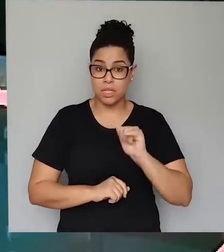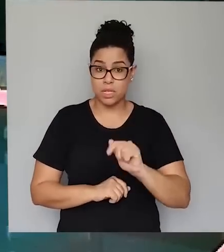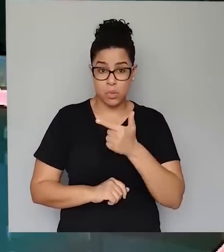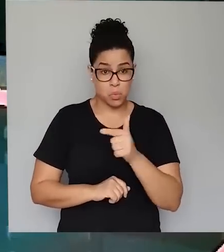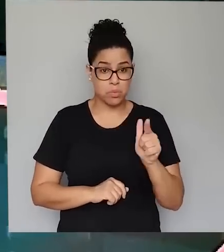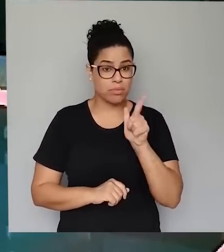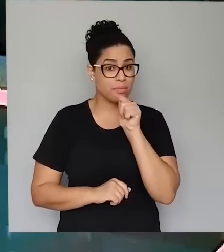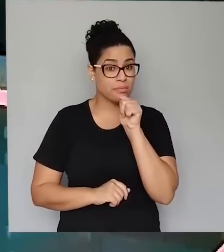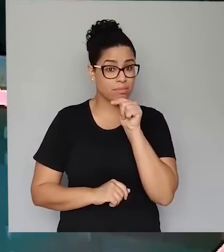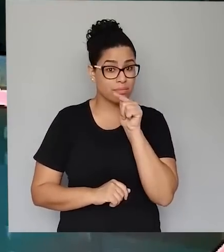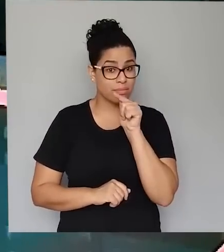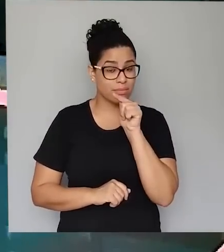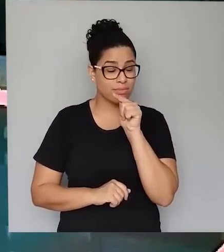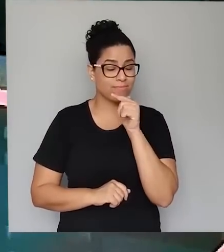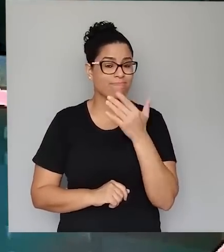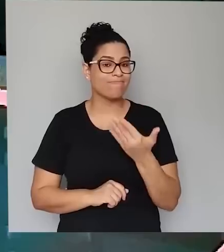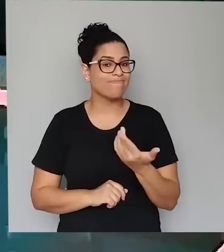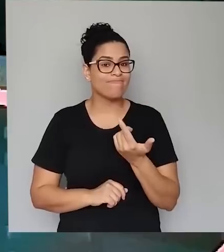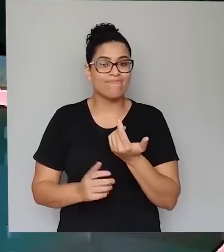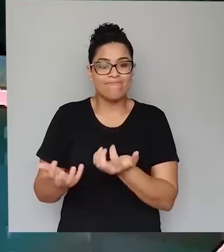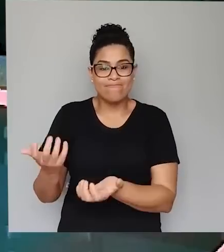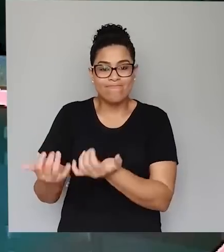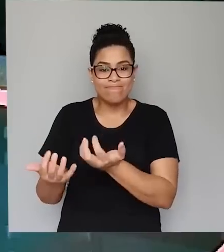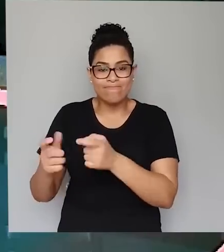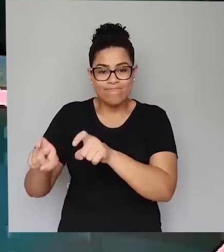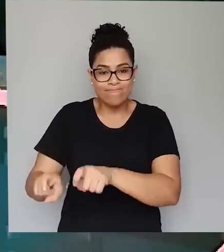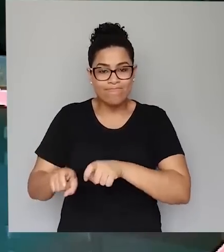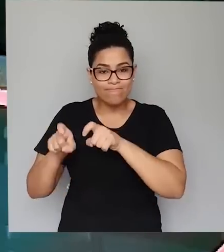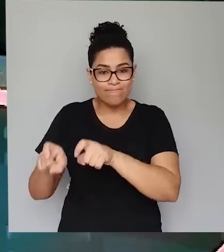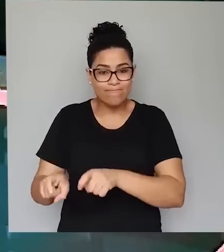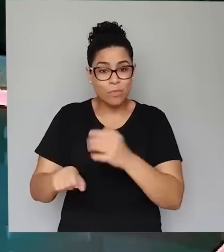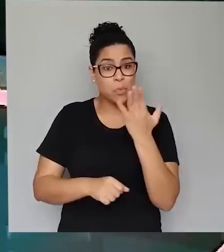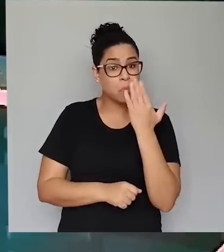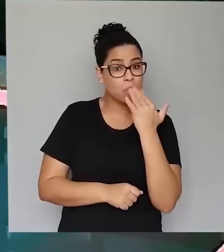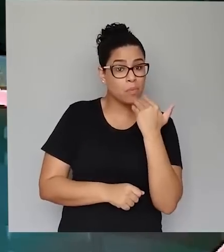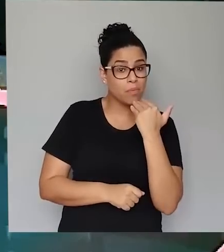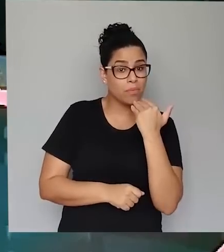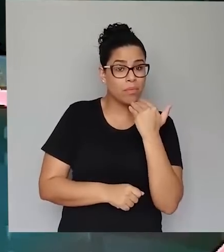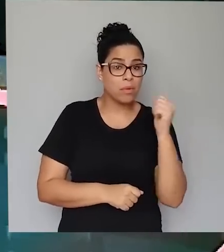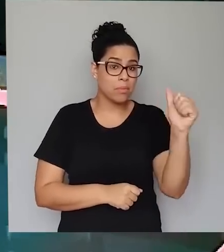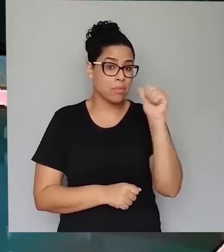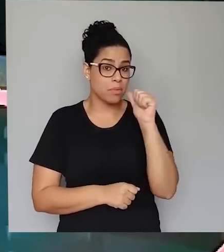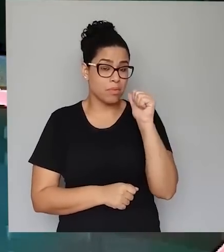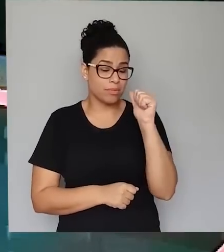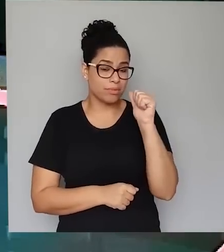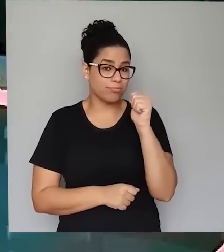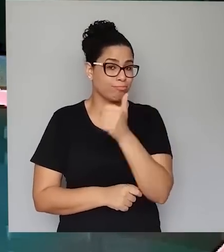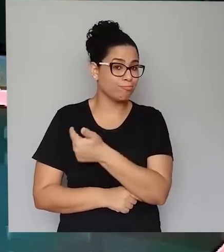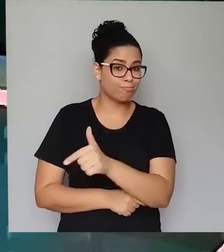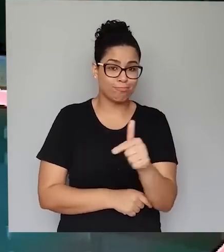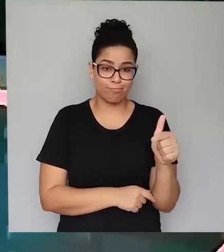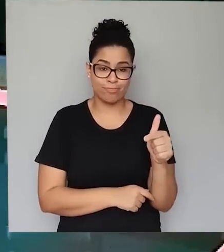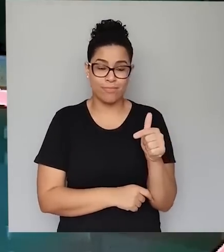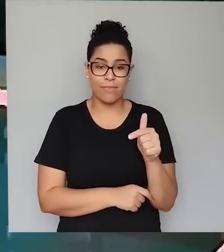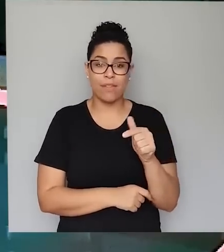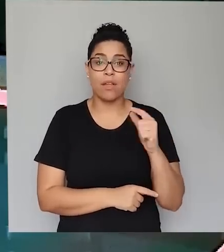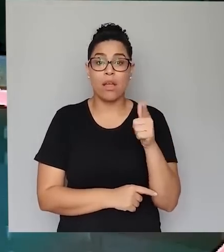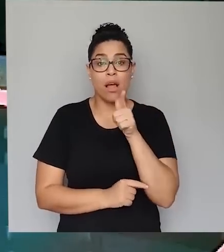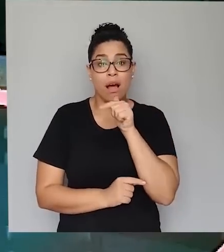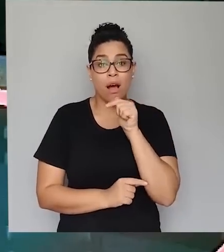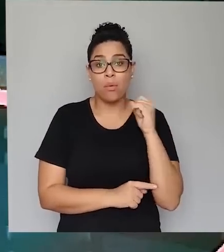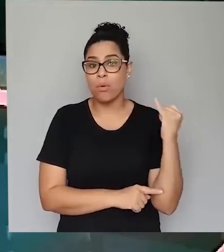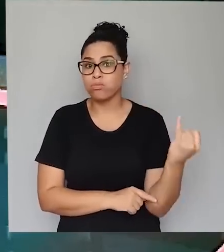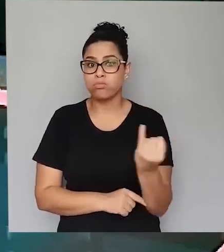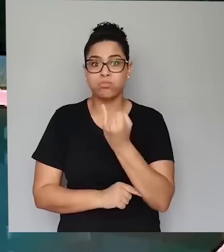não temos plantações e colheitas, alimentos em geral e bebida. Water is life. E podemos